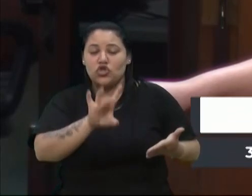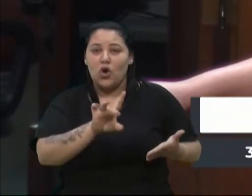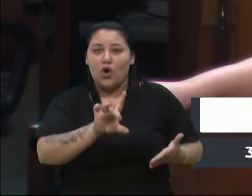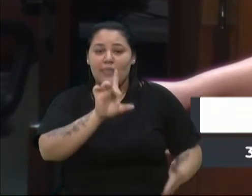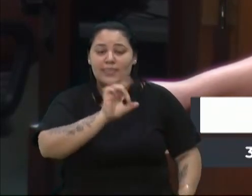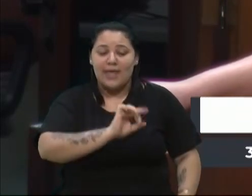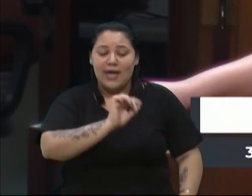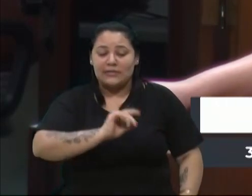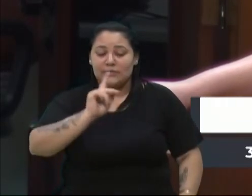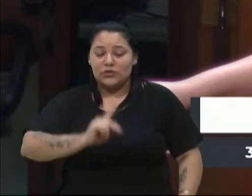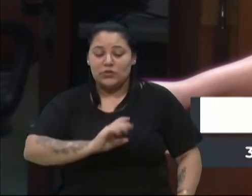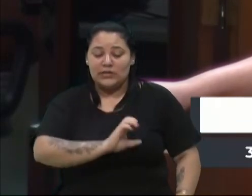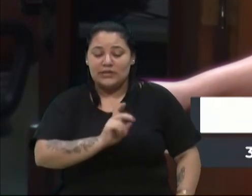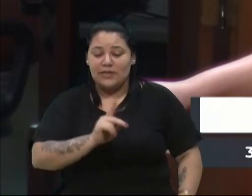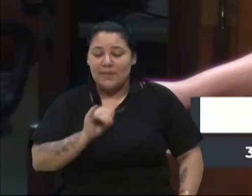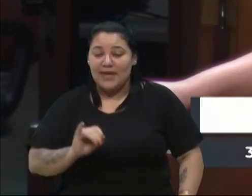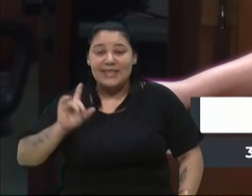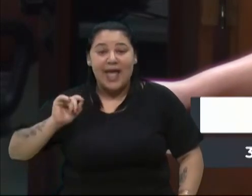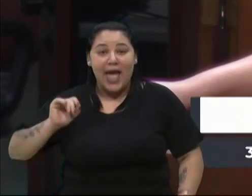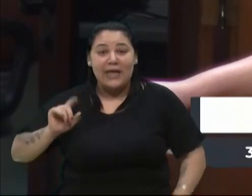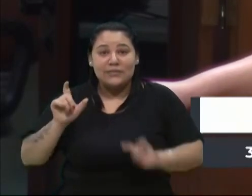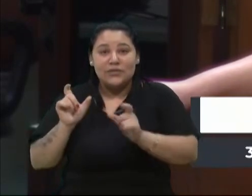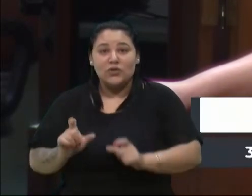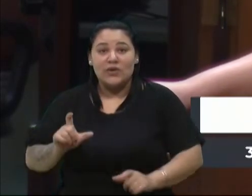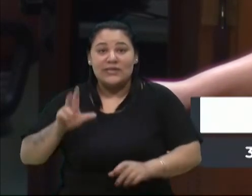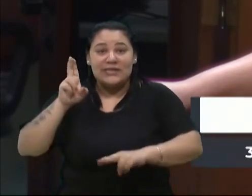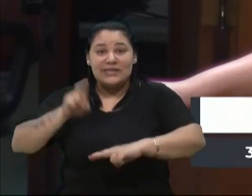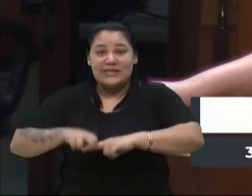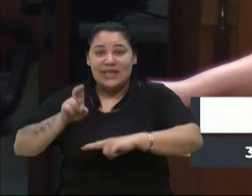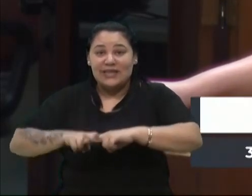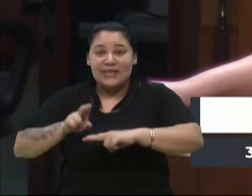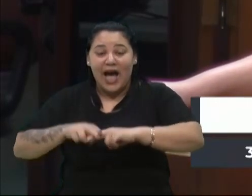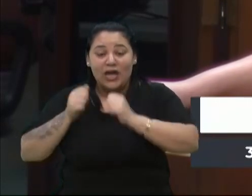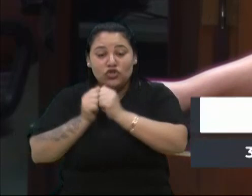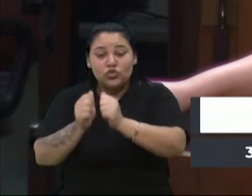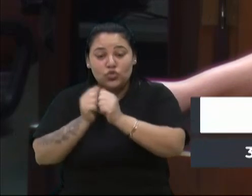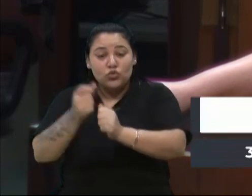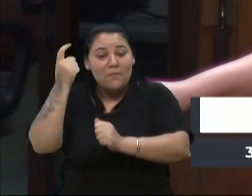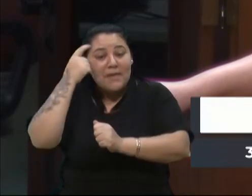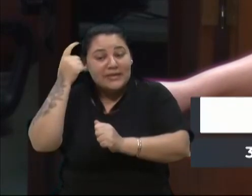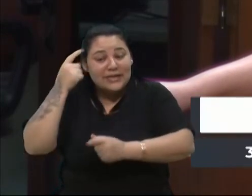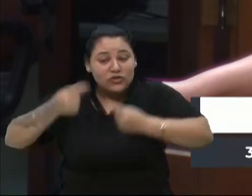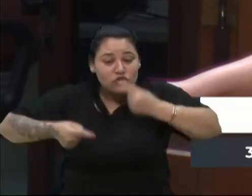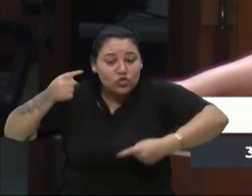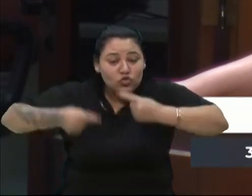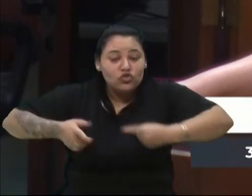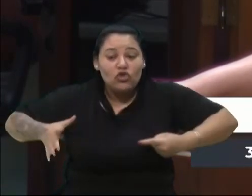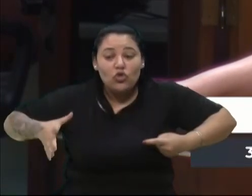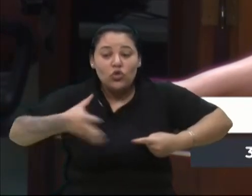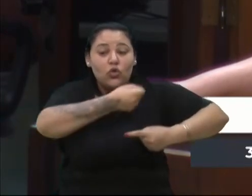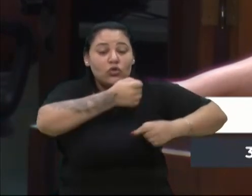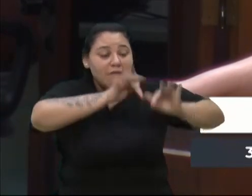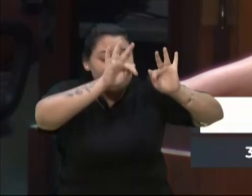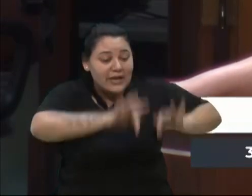da CPI, sentarmos, pensarmos, discutirmos e